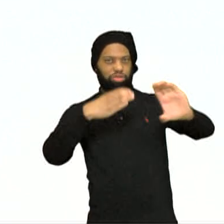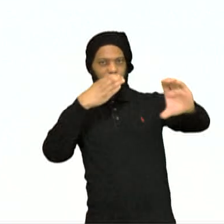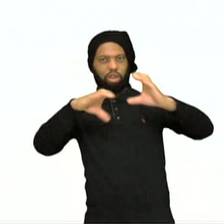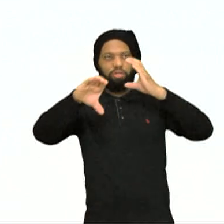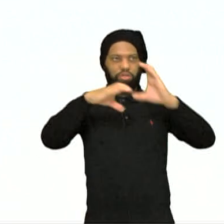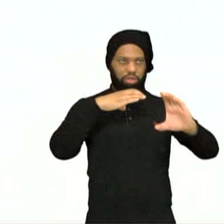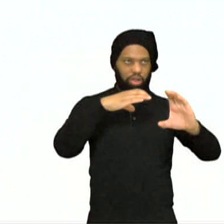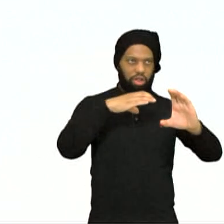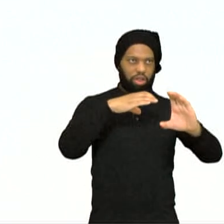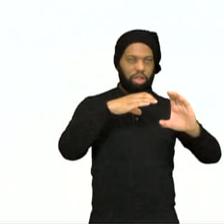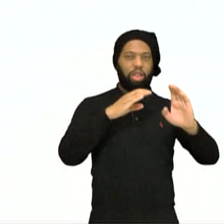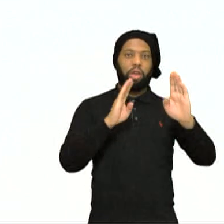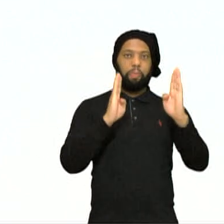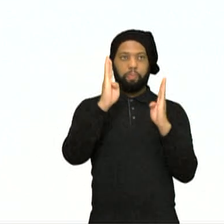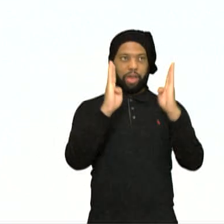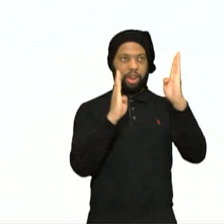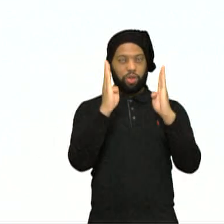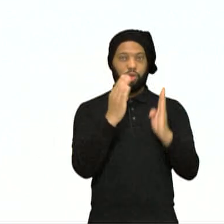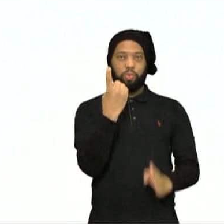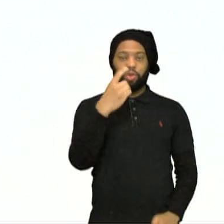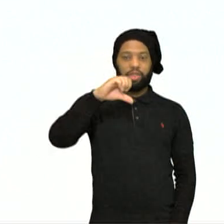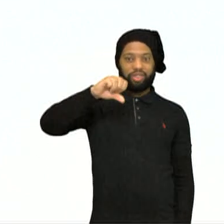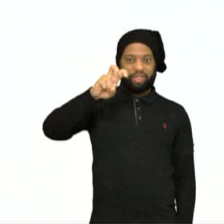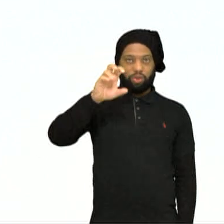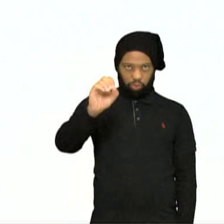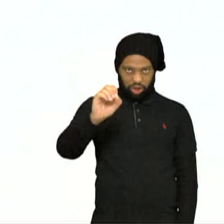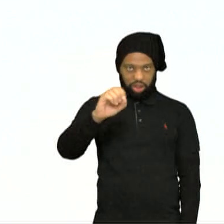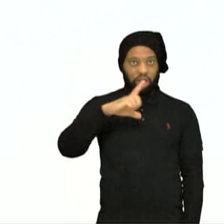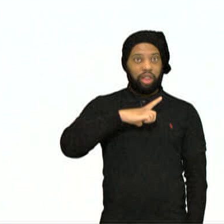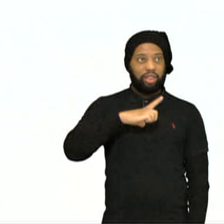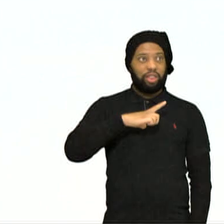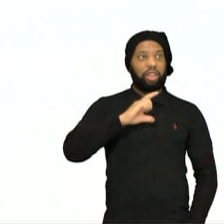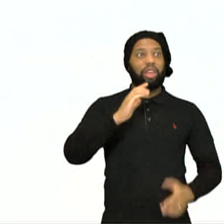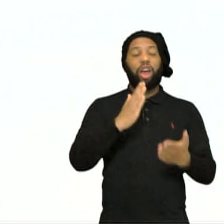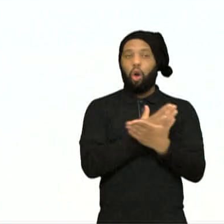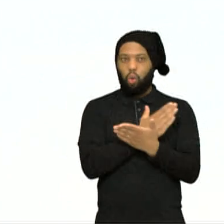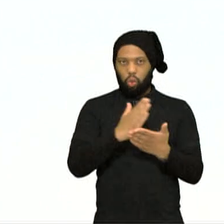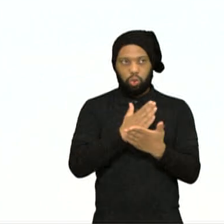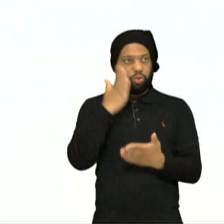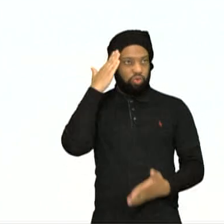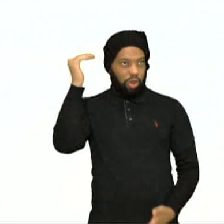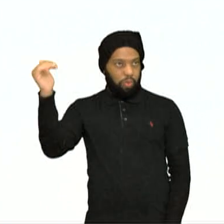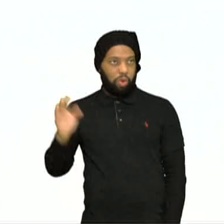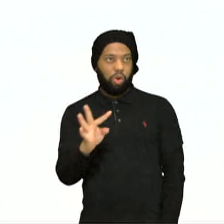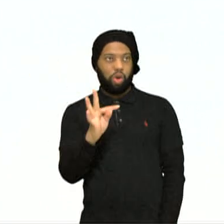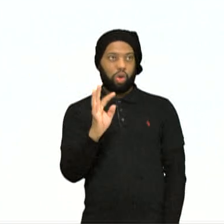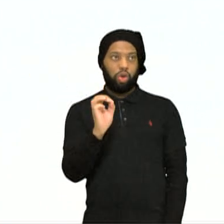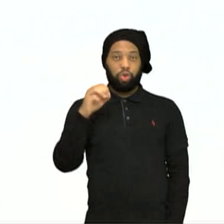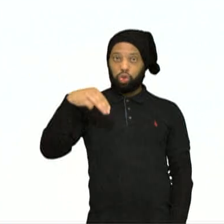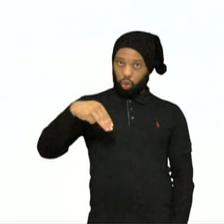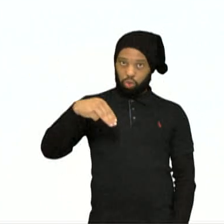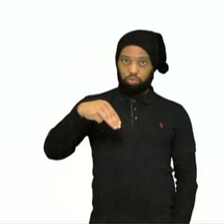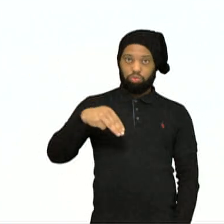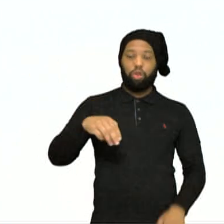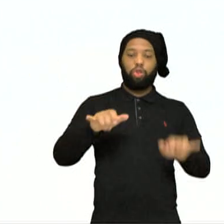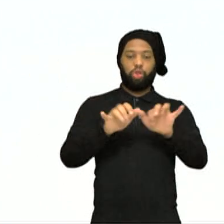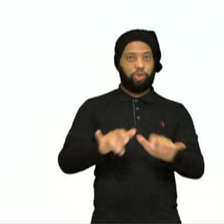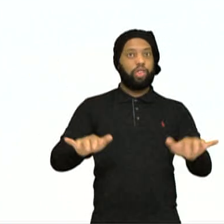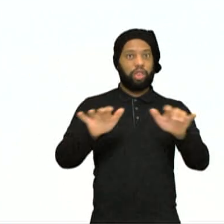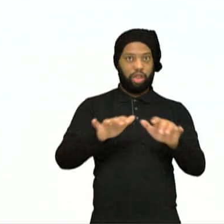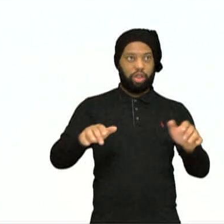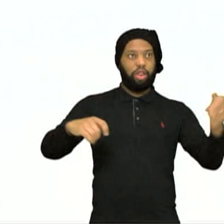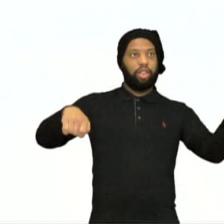seus representantes. Né, nós temos o Tom Jobim, compositor, pianista, cantor, maestro, violinista